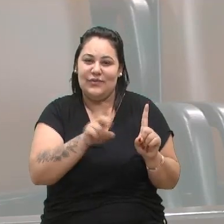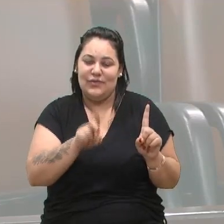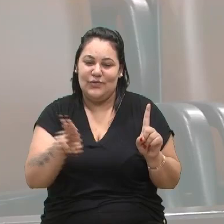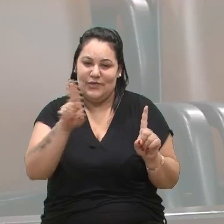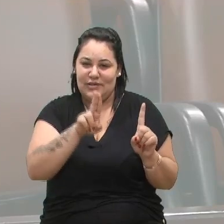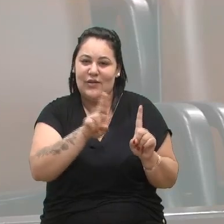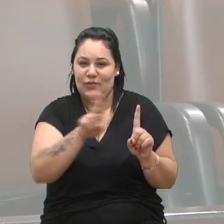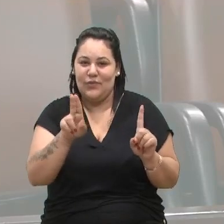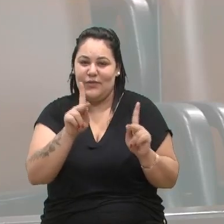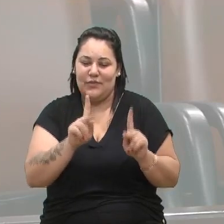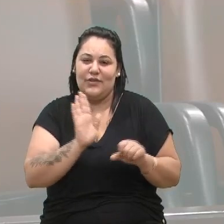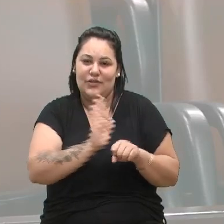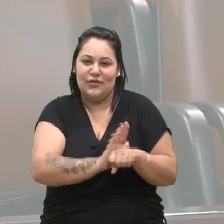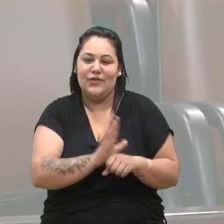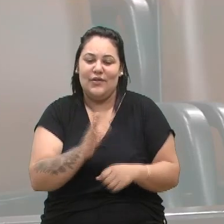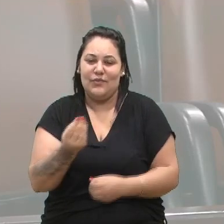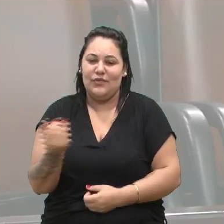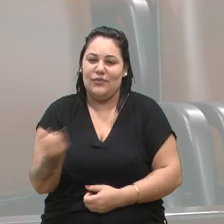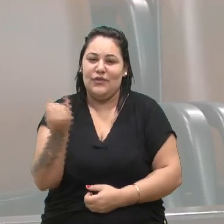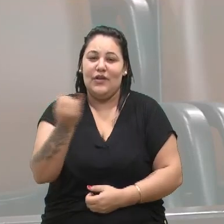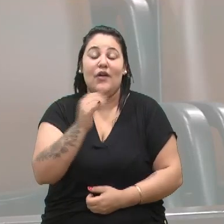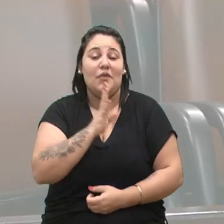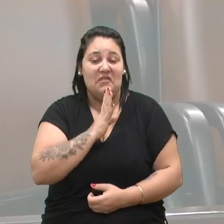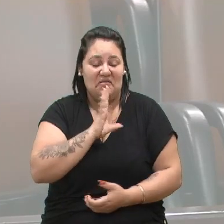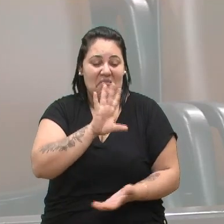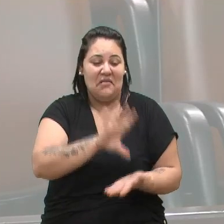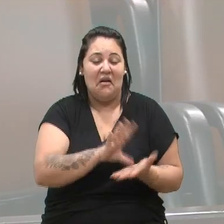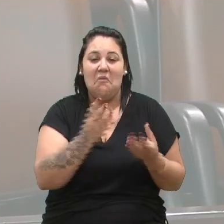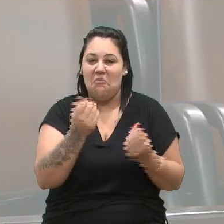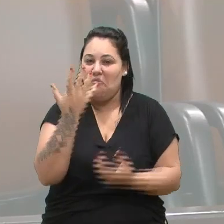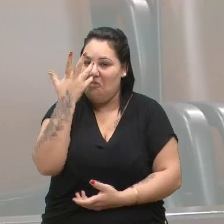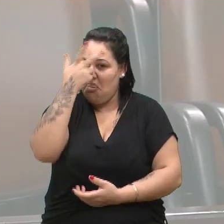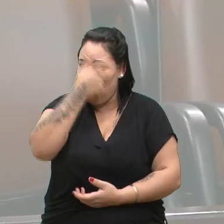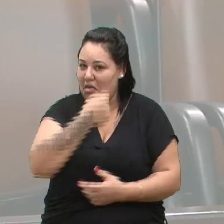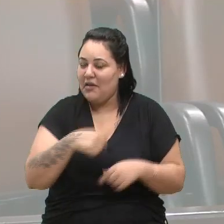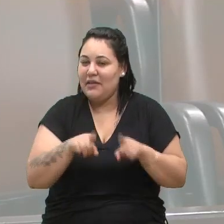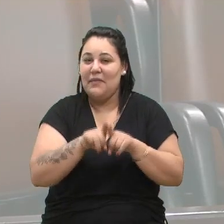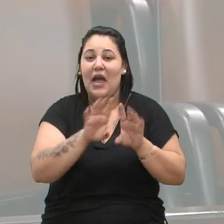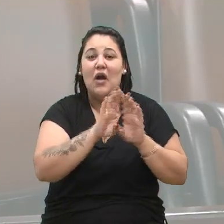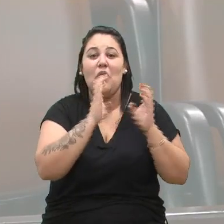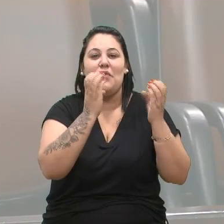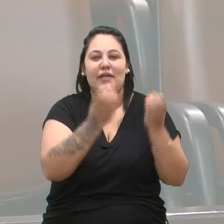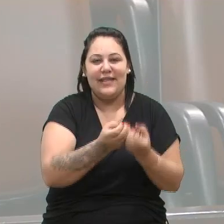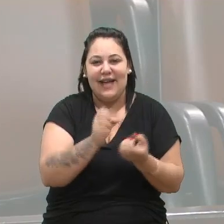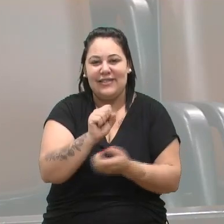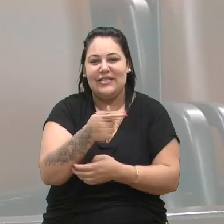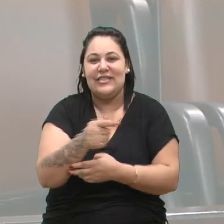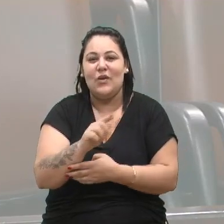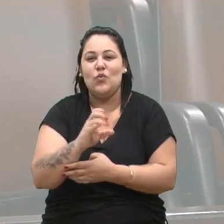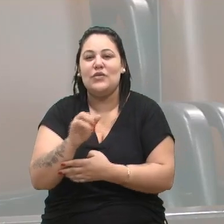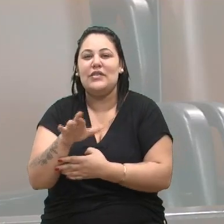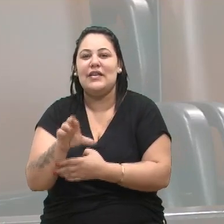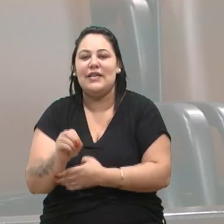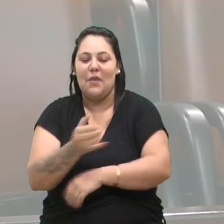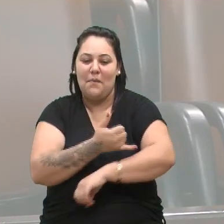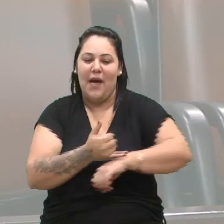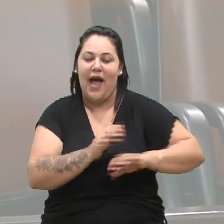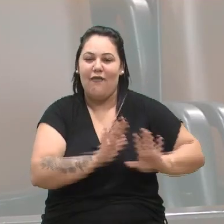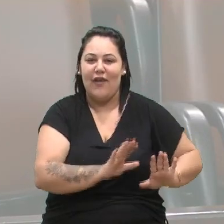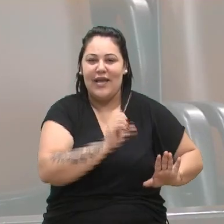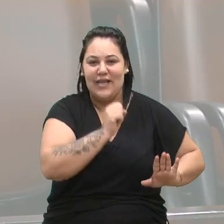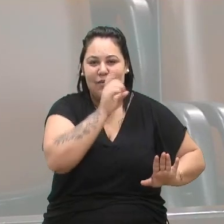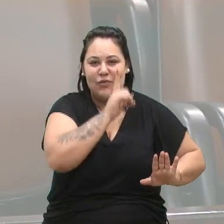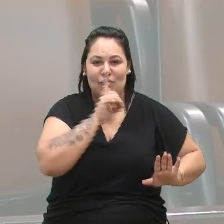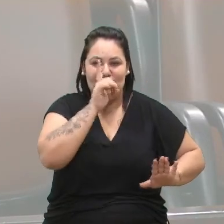grande importância. Conheço a praça, uma praça muito bonita, onde a comunidade São Ciro passa ali os final de semana, vem tomar